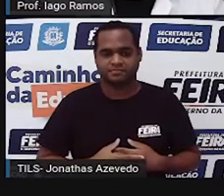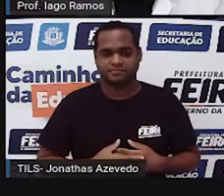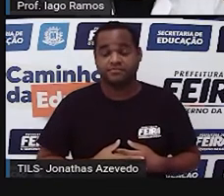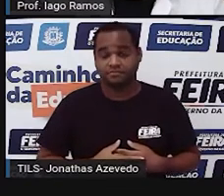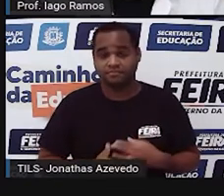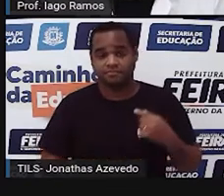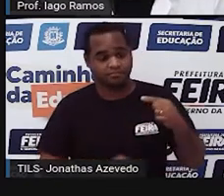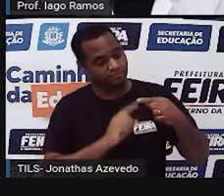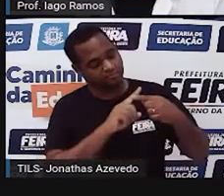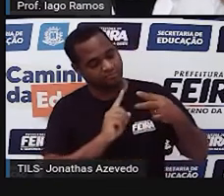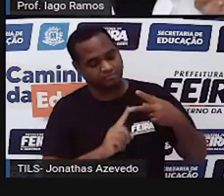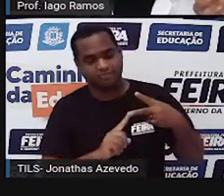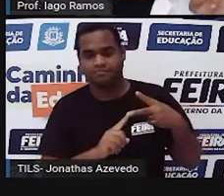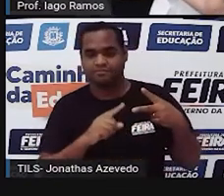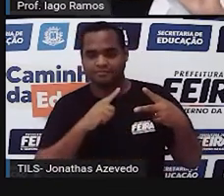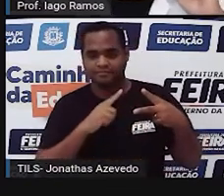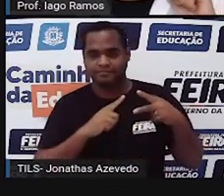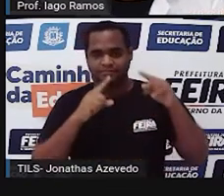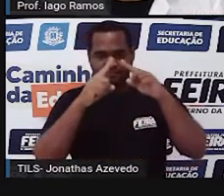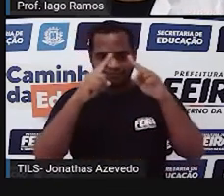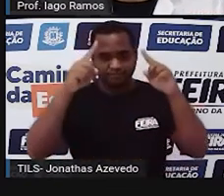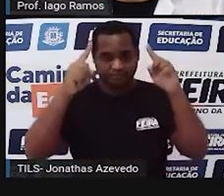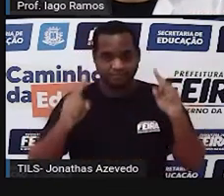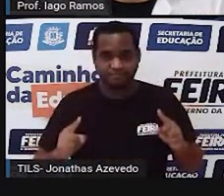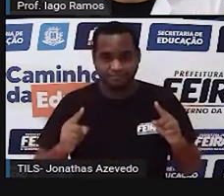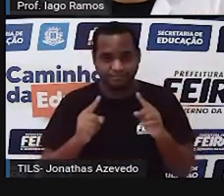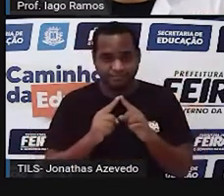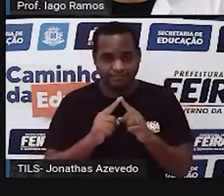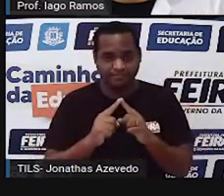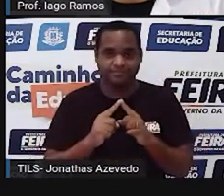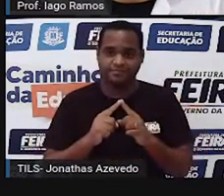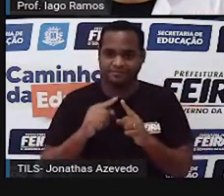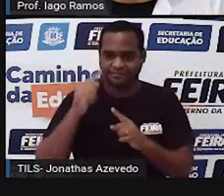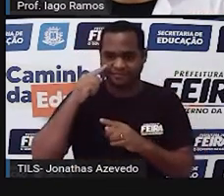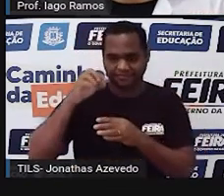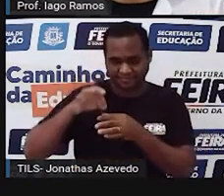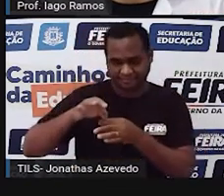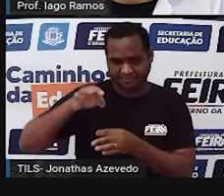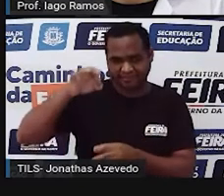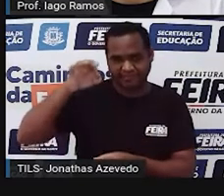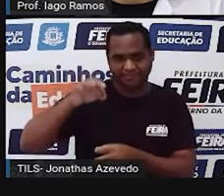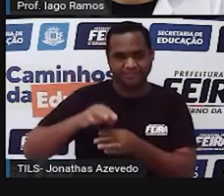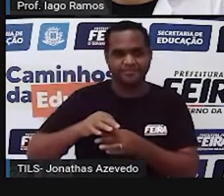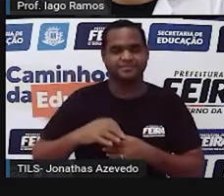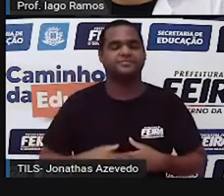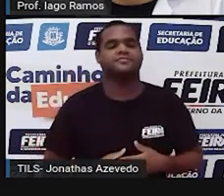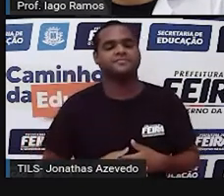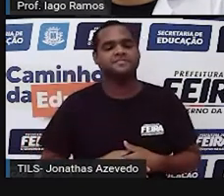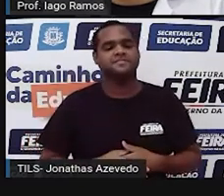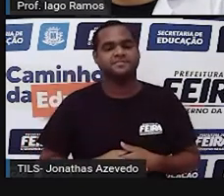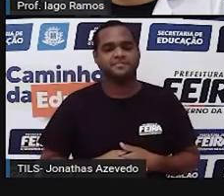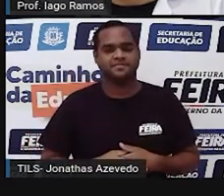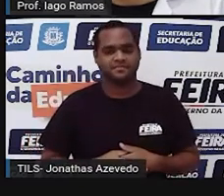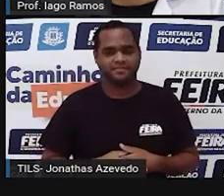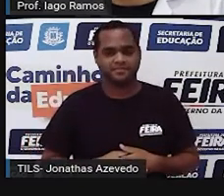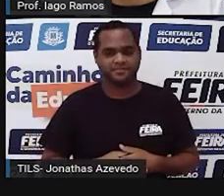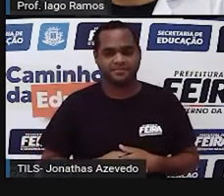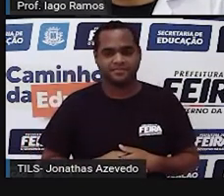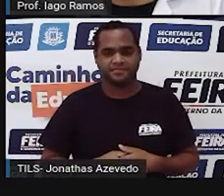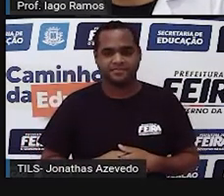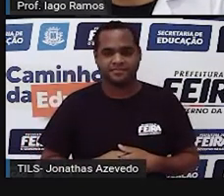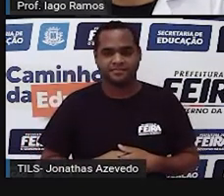tem duas dimensões o quadrado a gente e o comprimento Olha só deixa eu mostrar aqui na tela e isso aqui